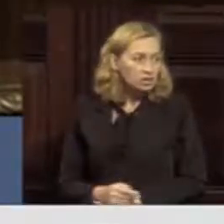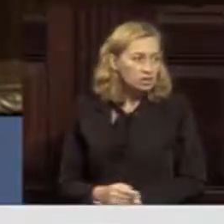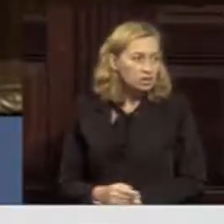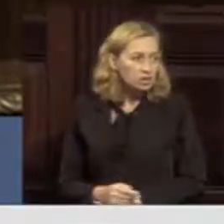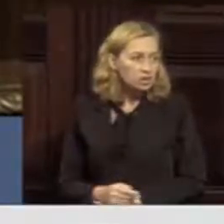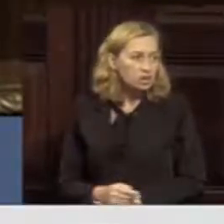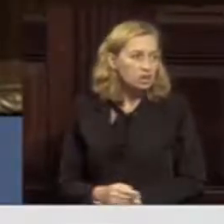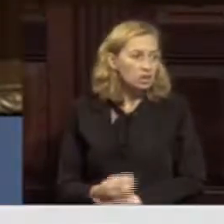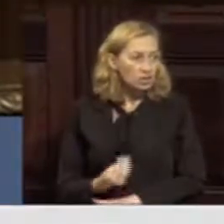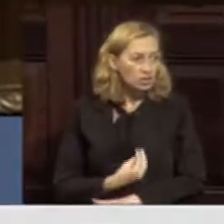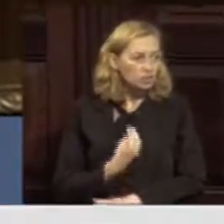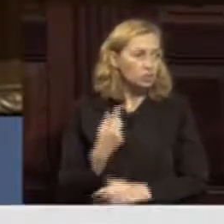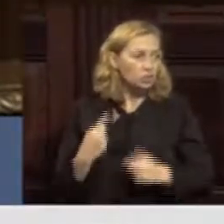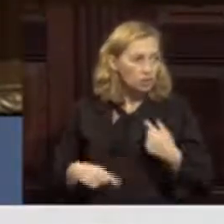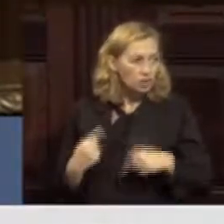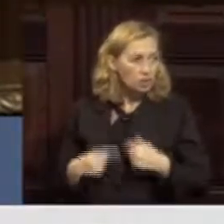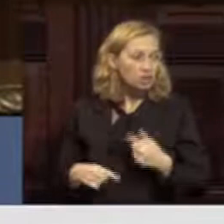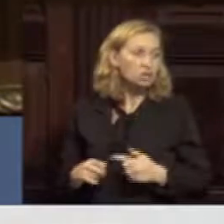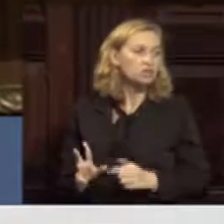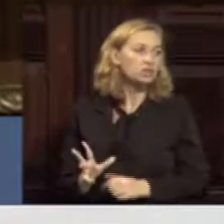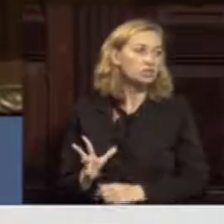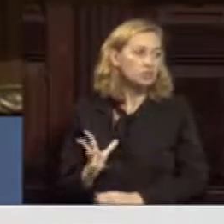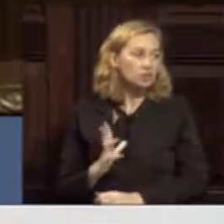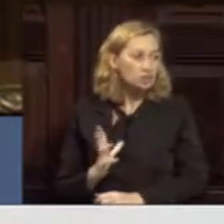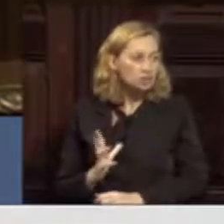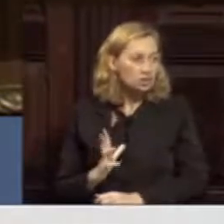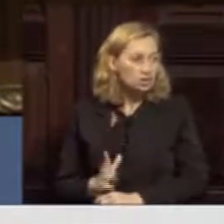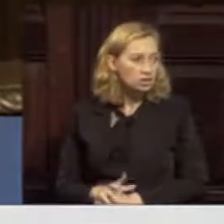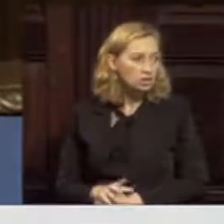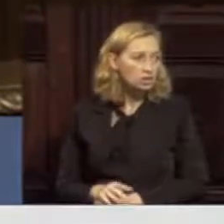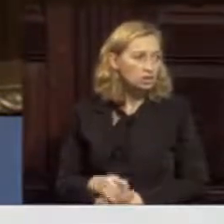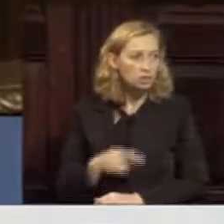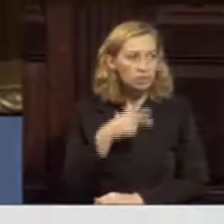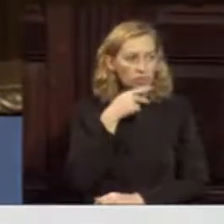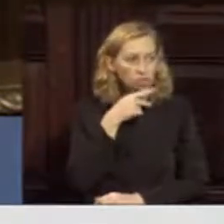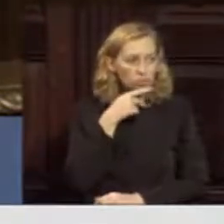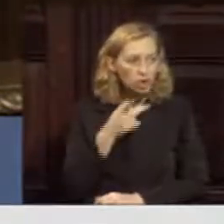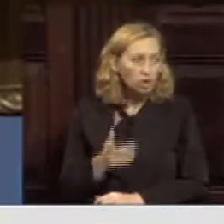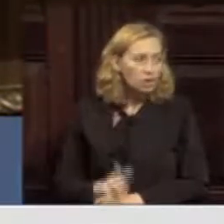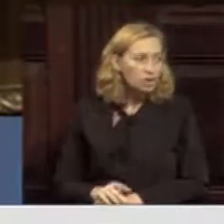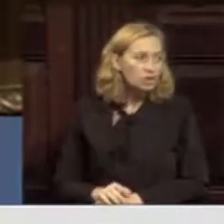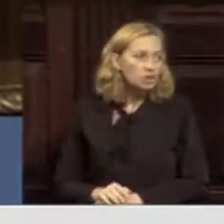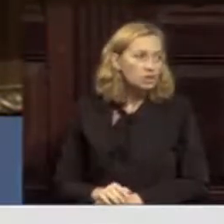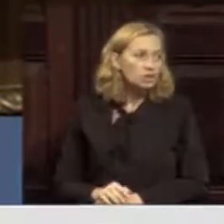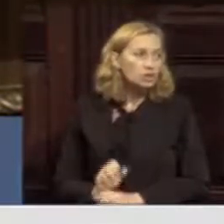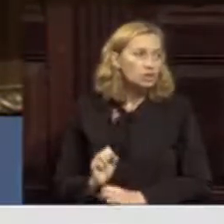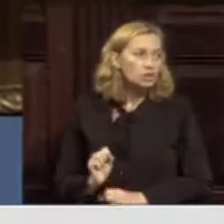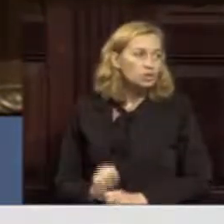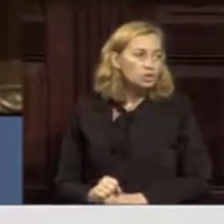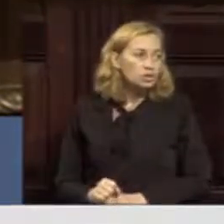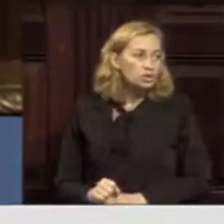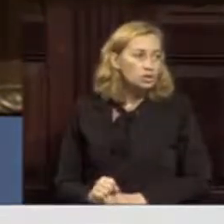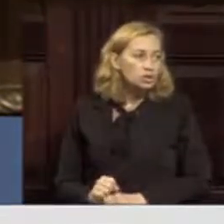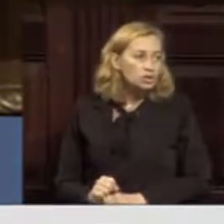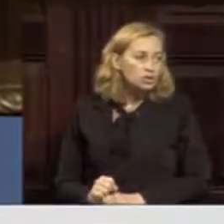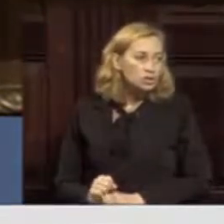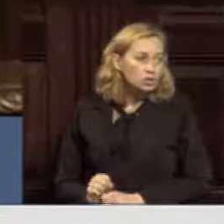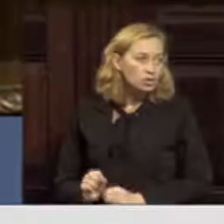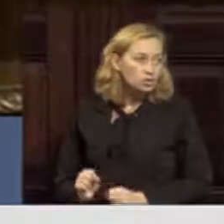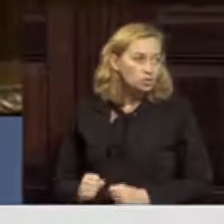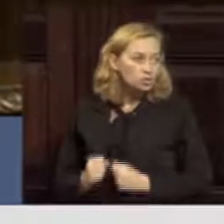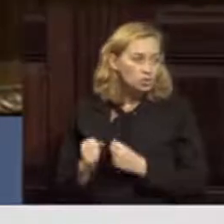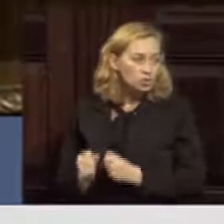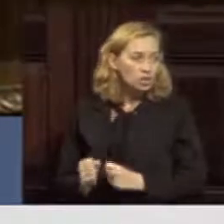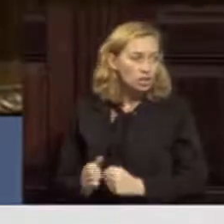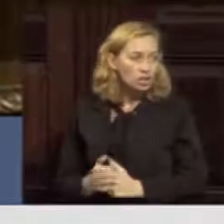vida política nacional, na vida partidária, faz reprimendas e advertências aos poderes constituídos da República. Ele, que é